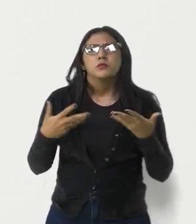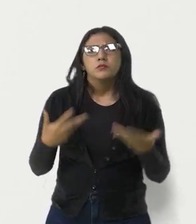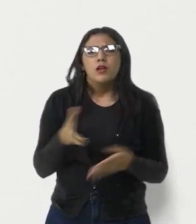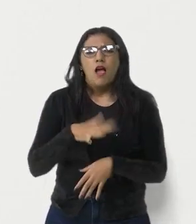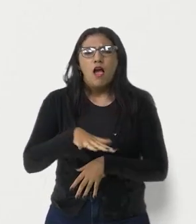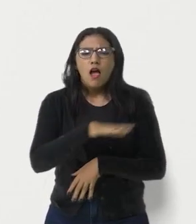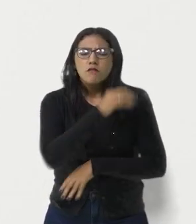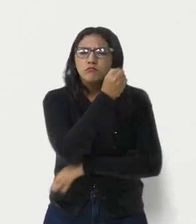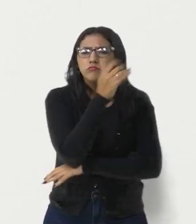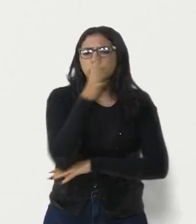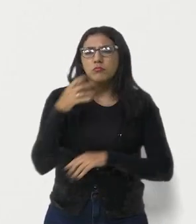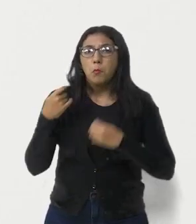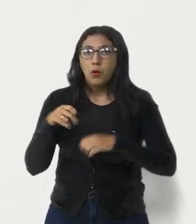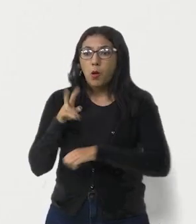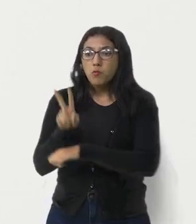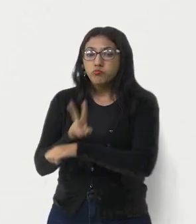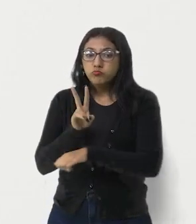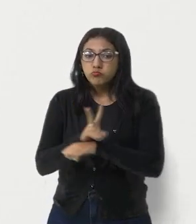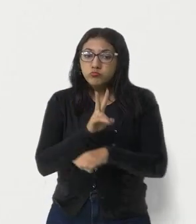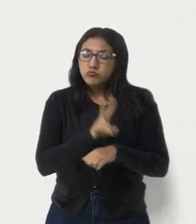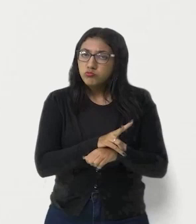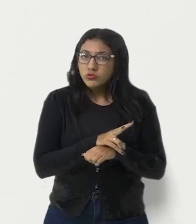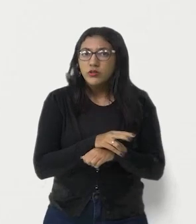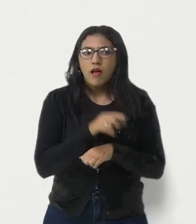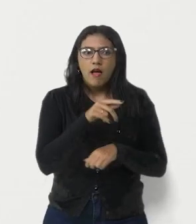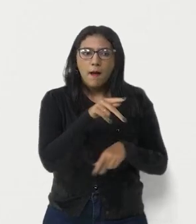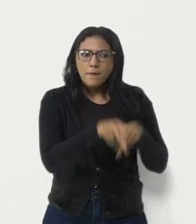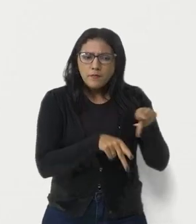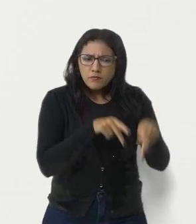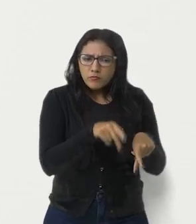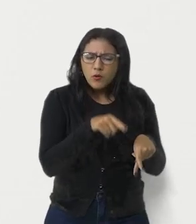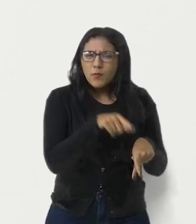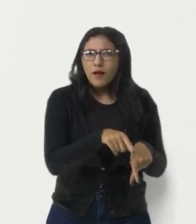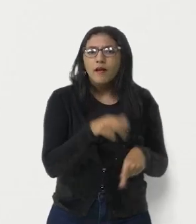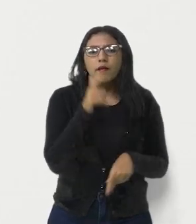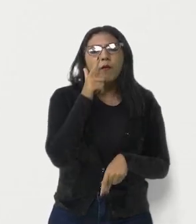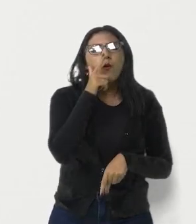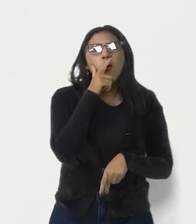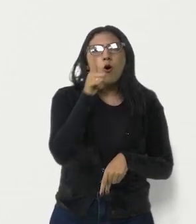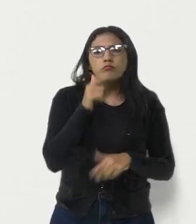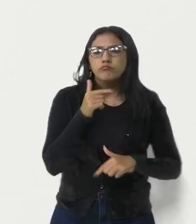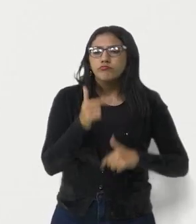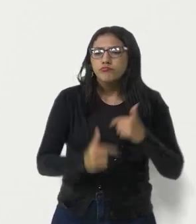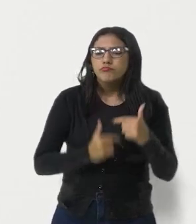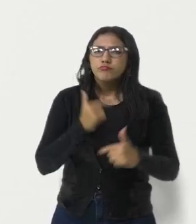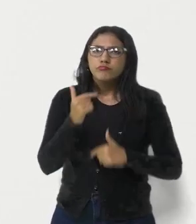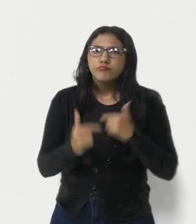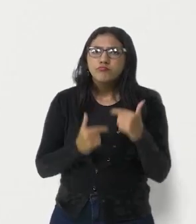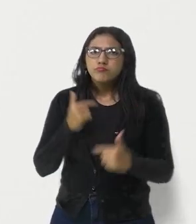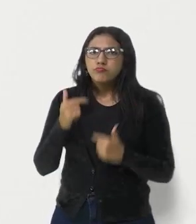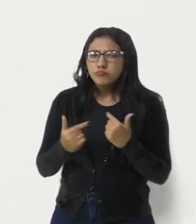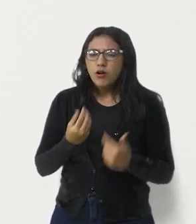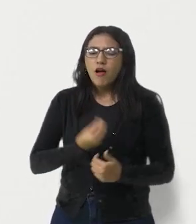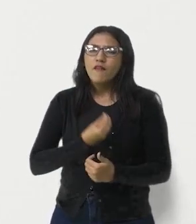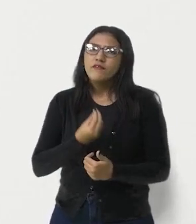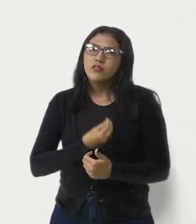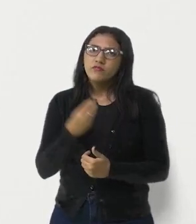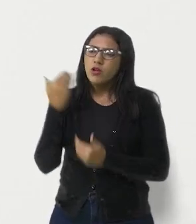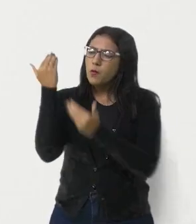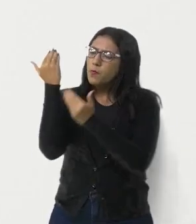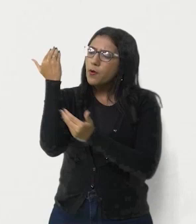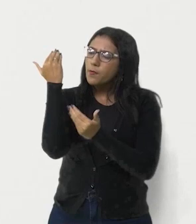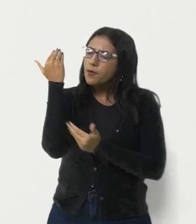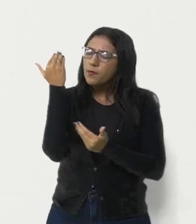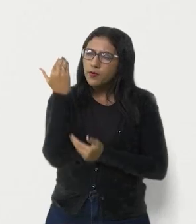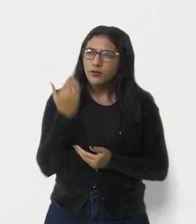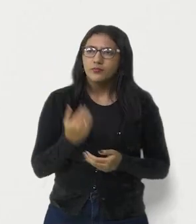essas áreas da natureza que devem ser preservadas para que essas populações possam continuar tendo como realizar o